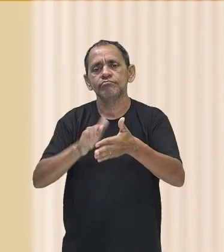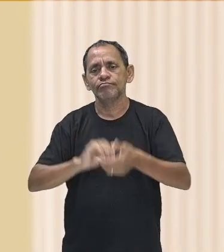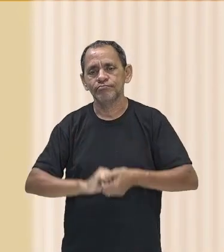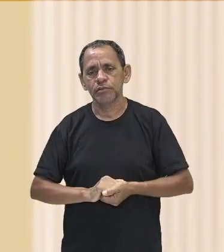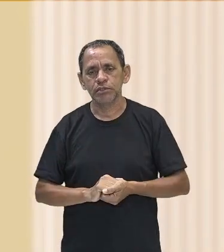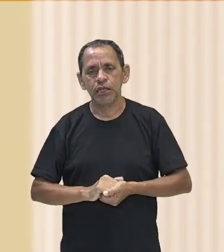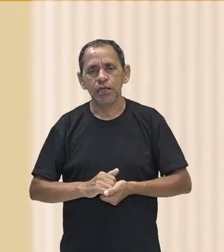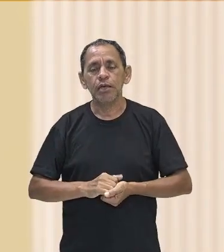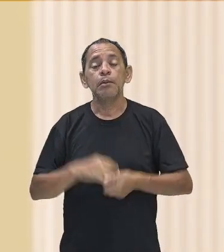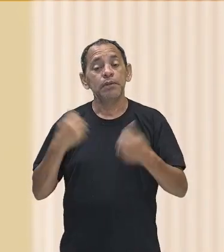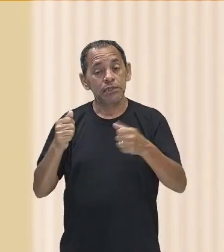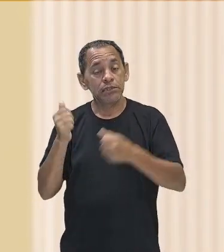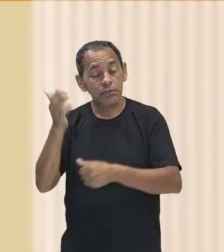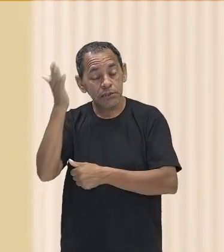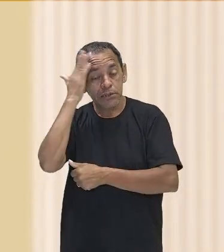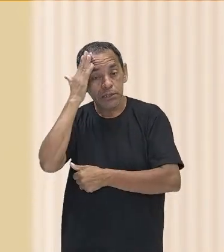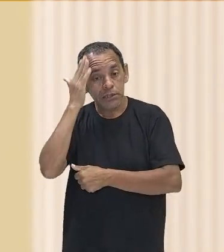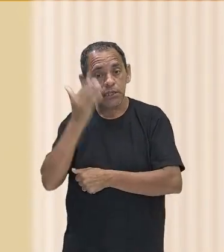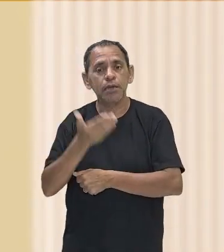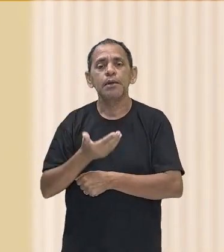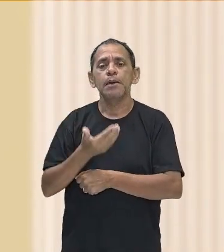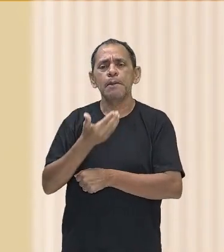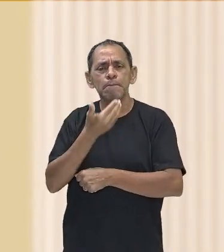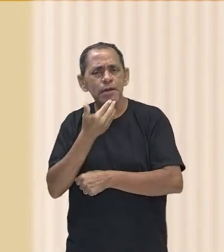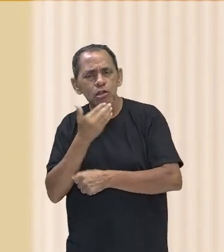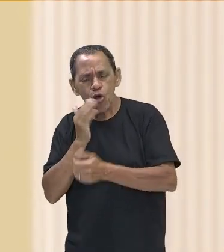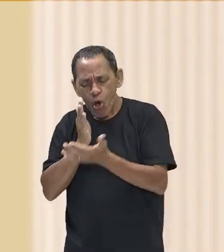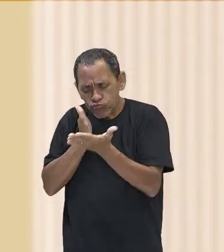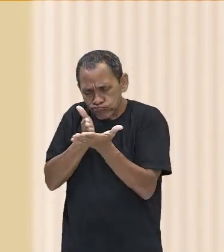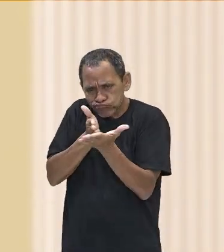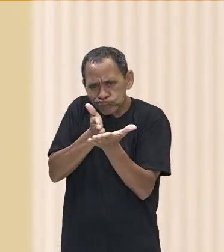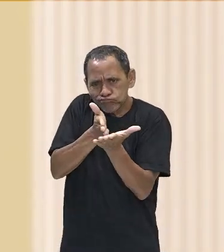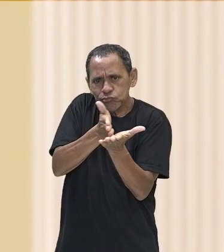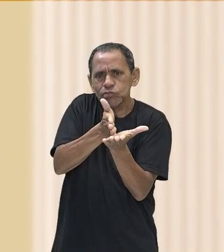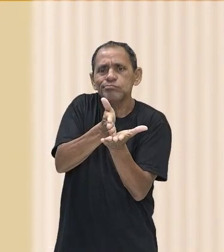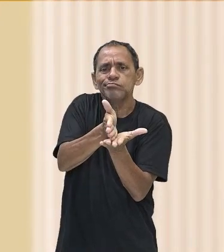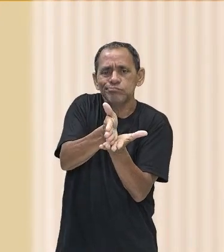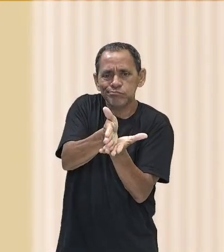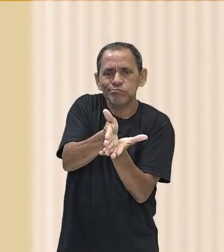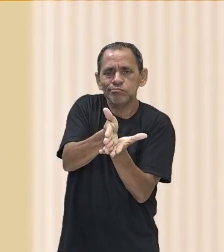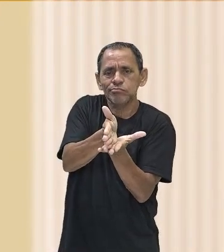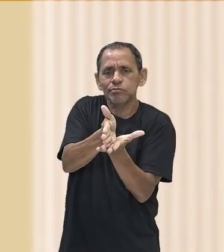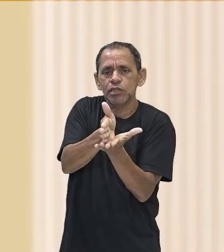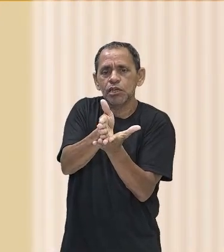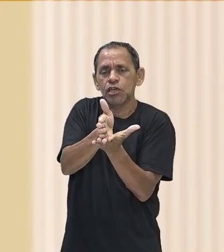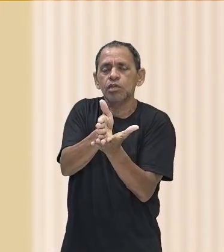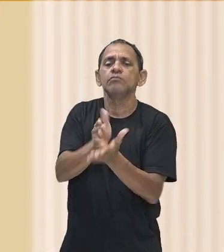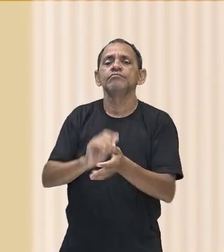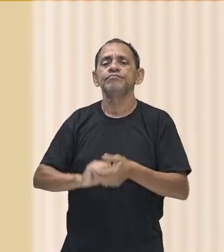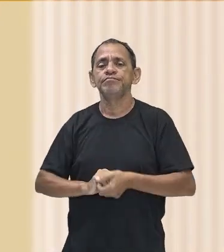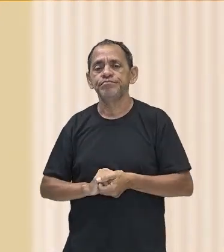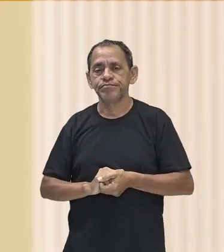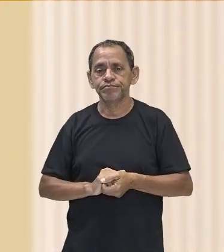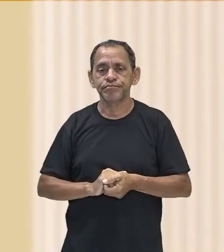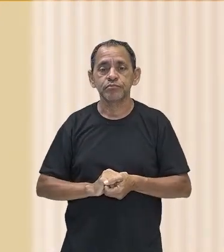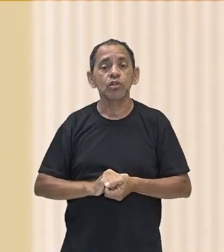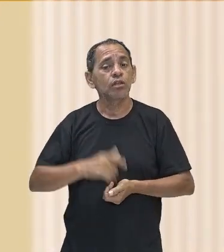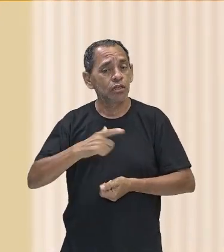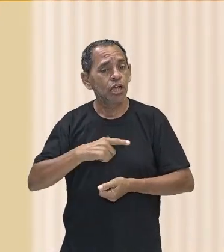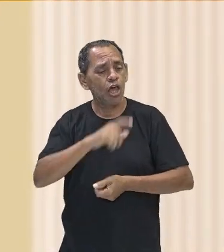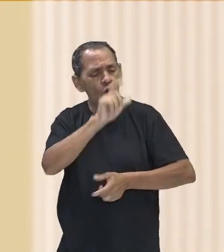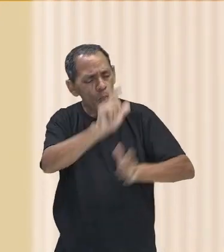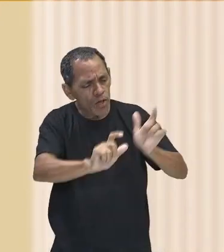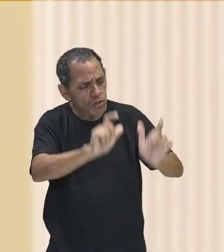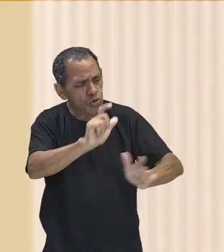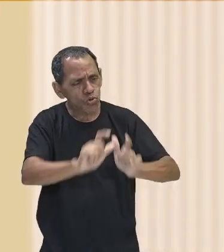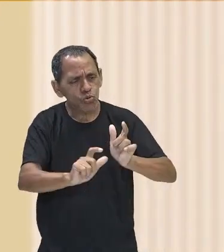É a direção, é para onde eu quero ir, é onde eu quero chegar, o propósito, tá? E aí as pessoas que acabam não pensando sobre